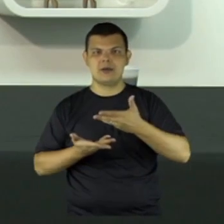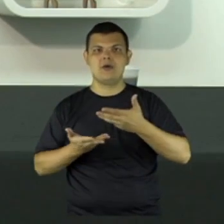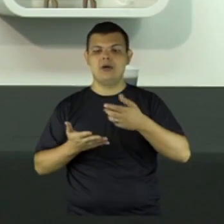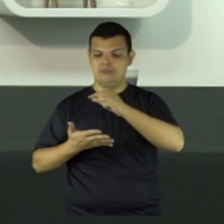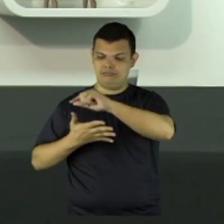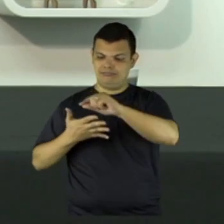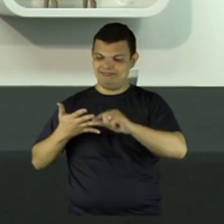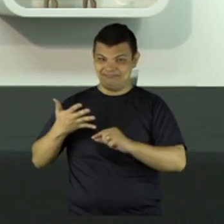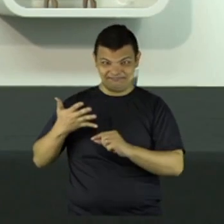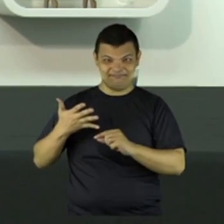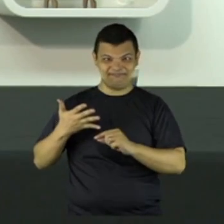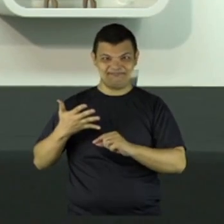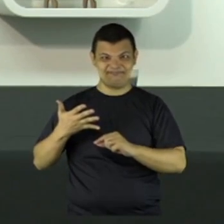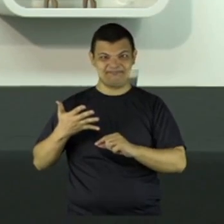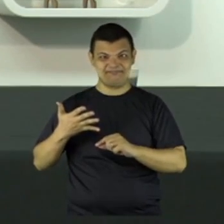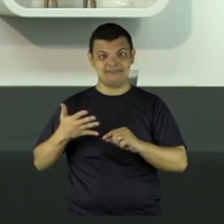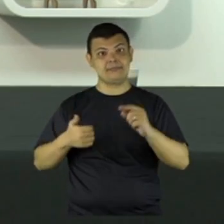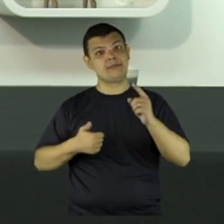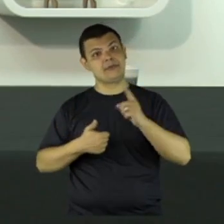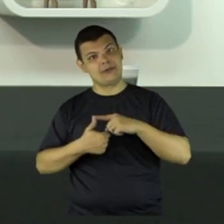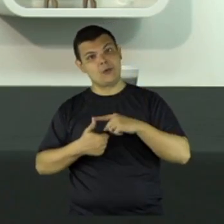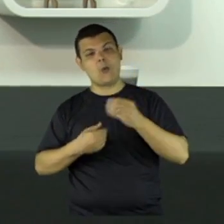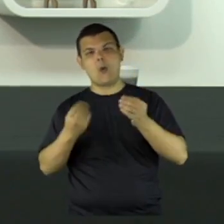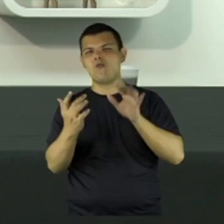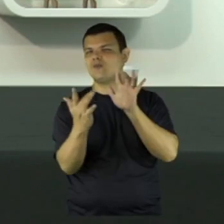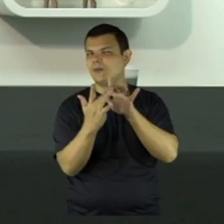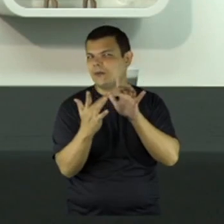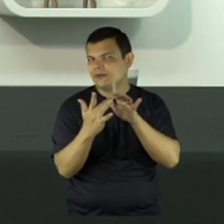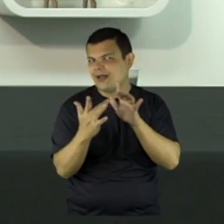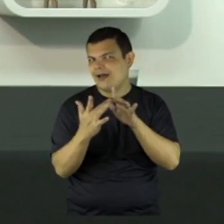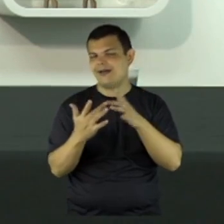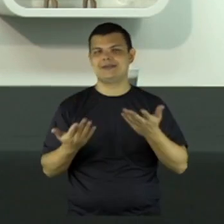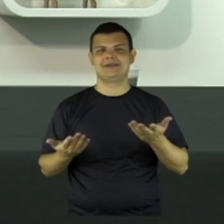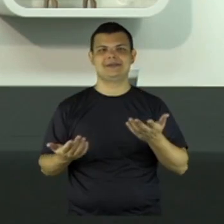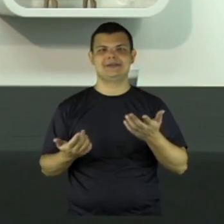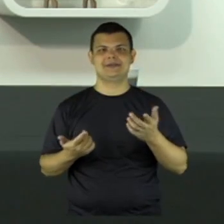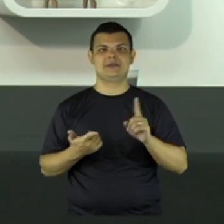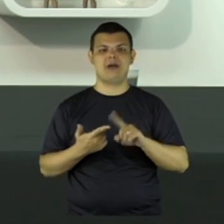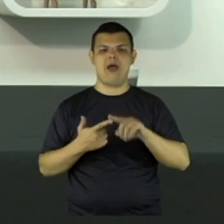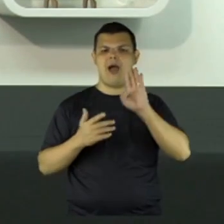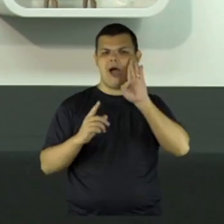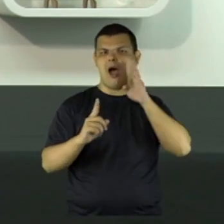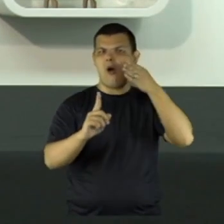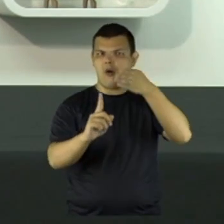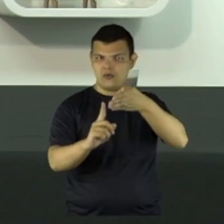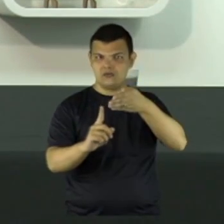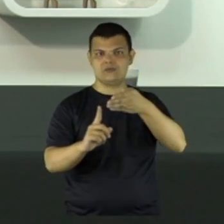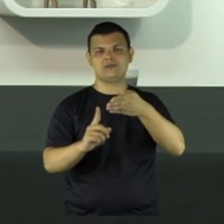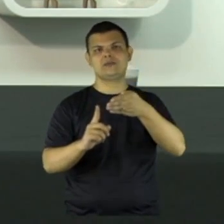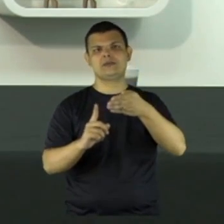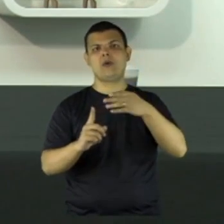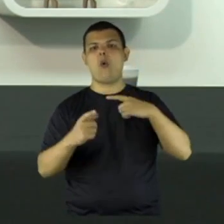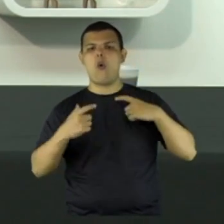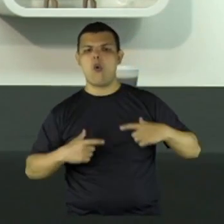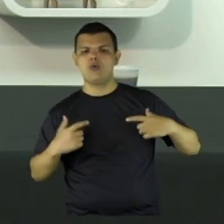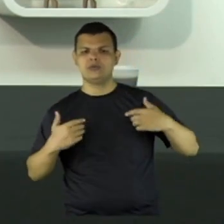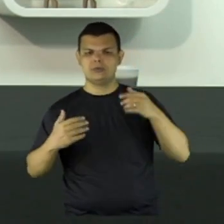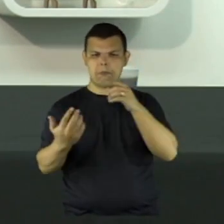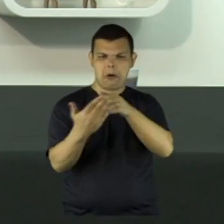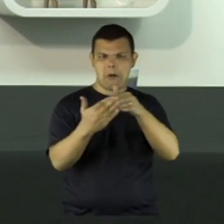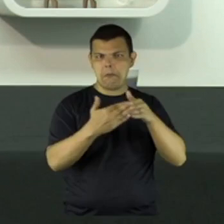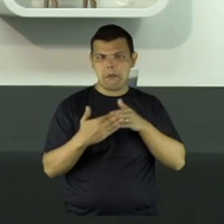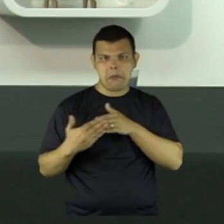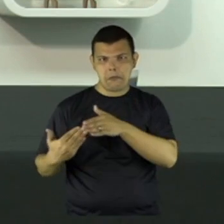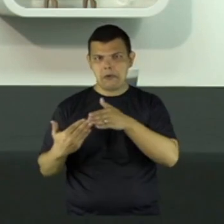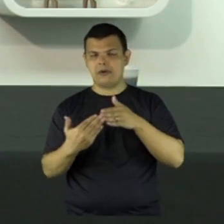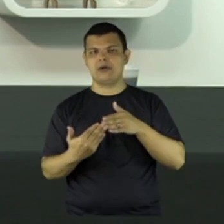princípios. Contato, forma de contato, a questão do alvo, as áreas de contato, as áreas que